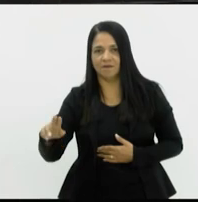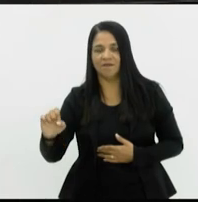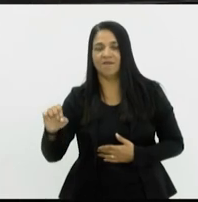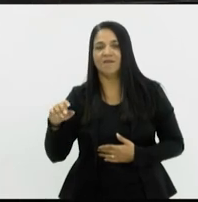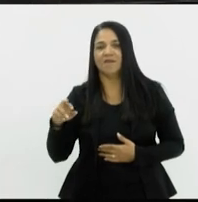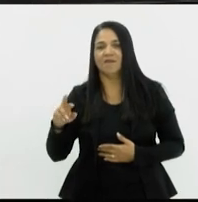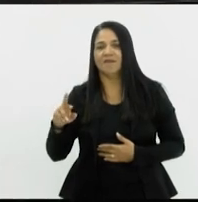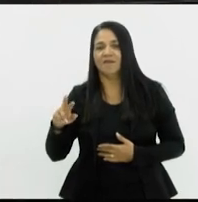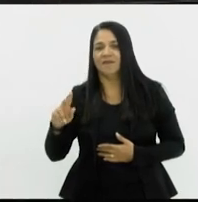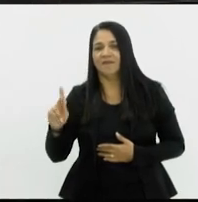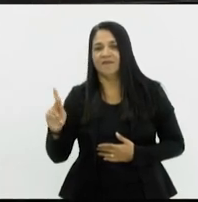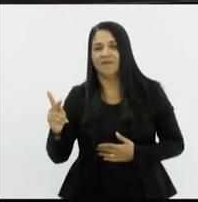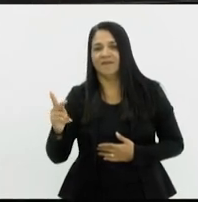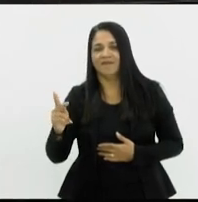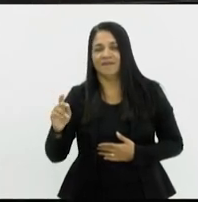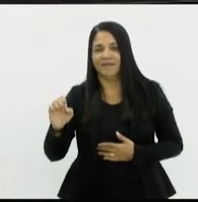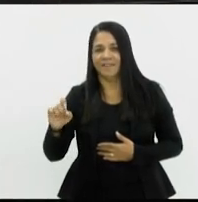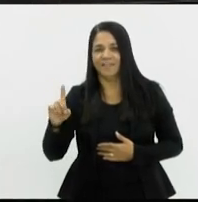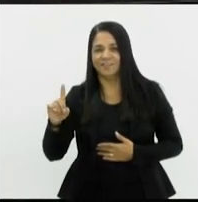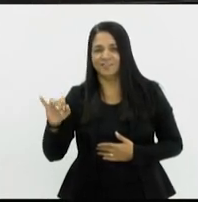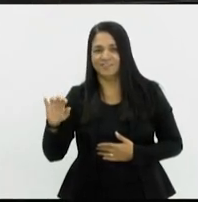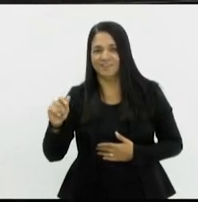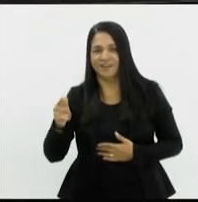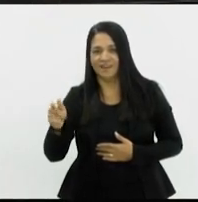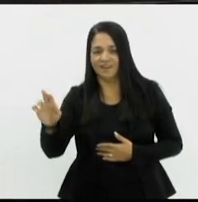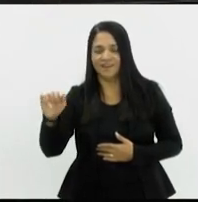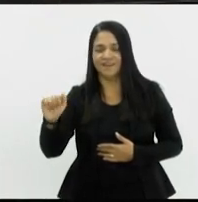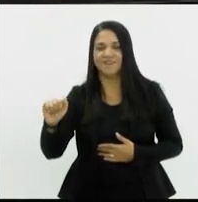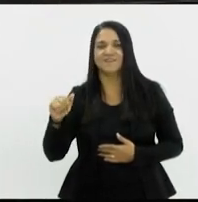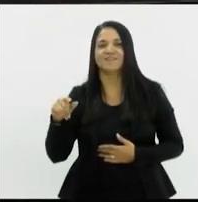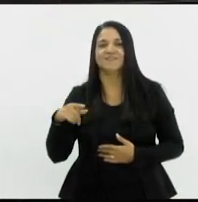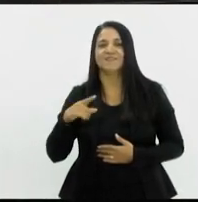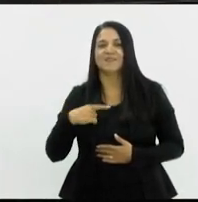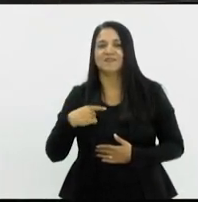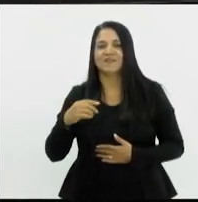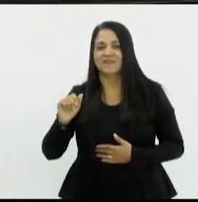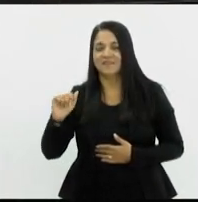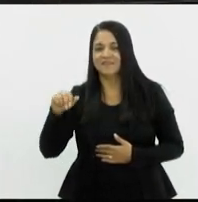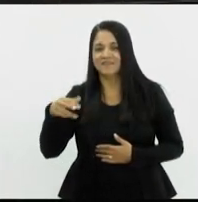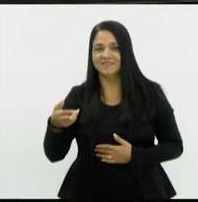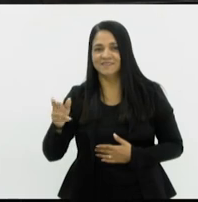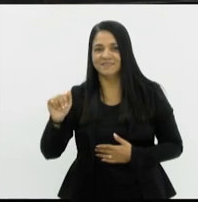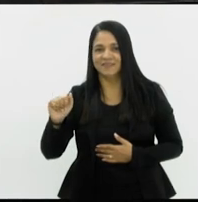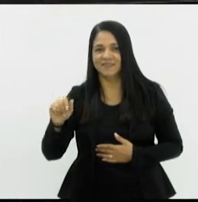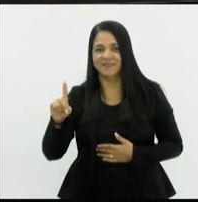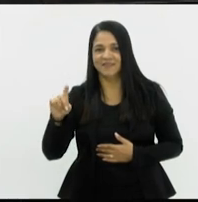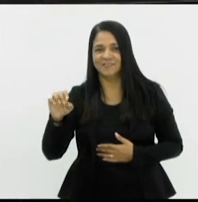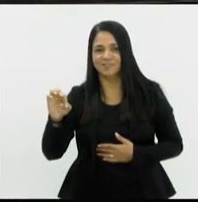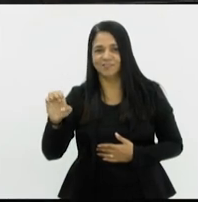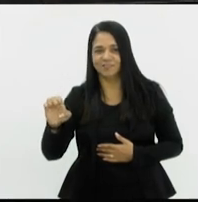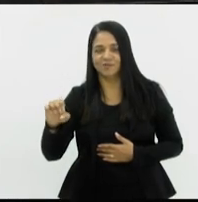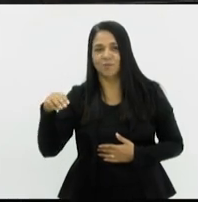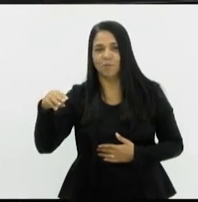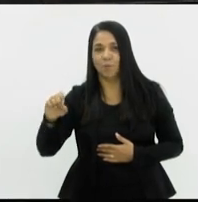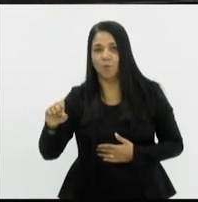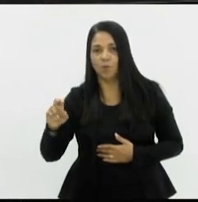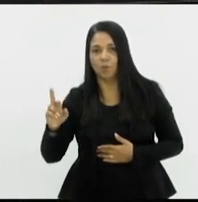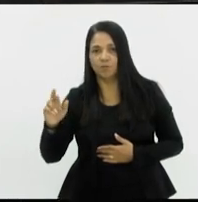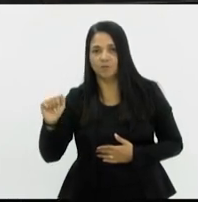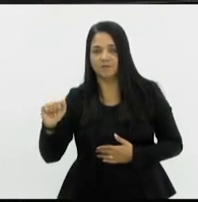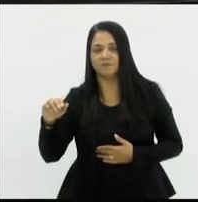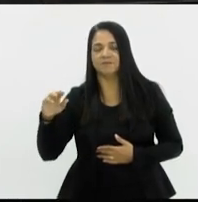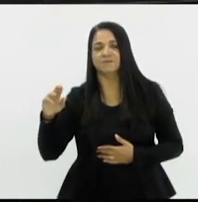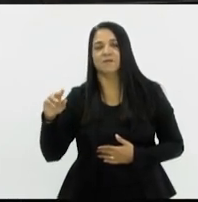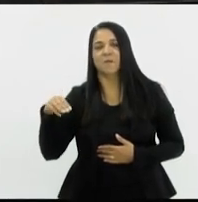Infante, Campanha, Sargento Alessandro, meu fiel escudeiro Andrade, Moura, Maia,